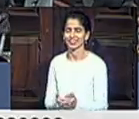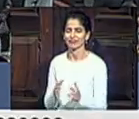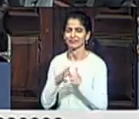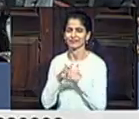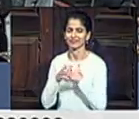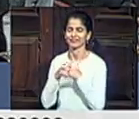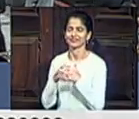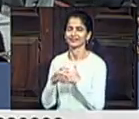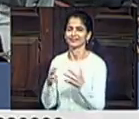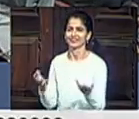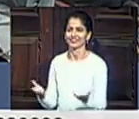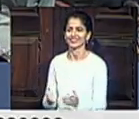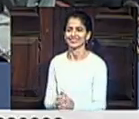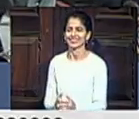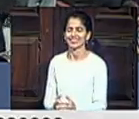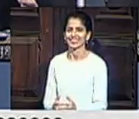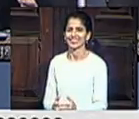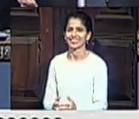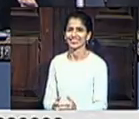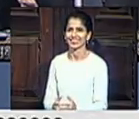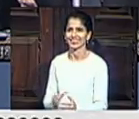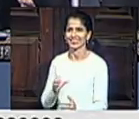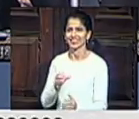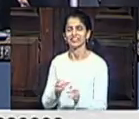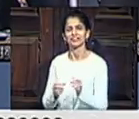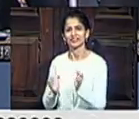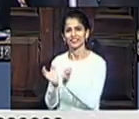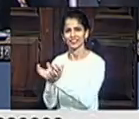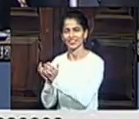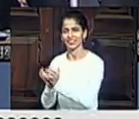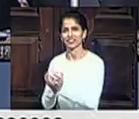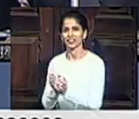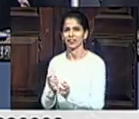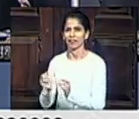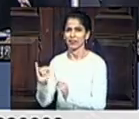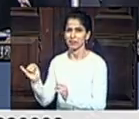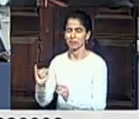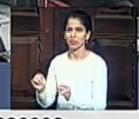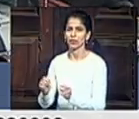não discute. Pela Comissão de Tributação, deputado Luiz Paulo.